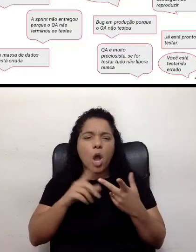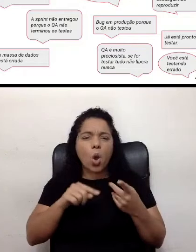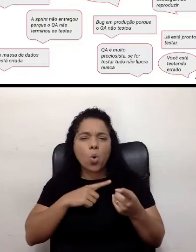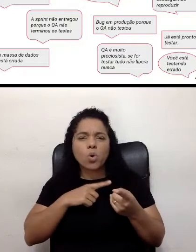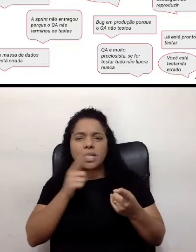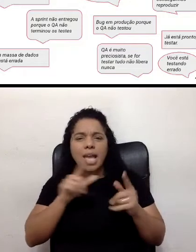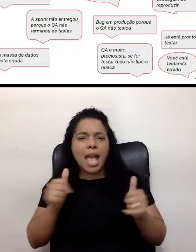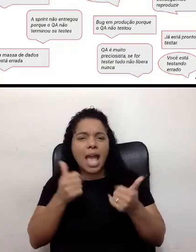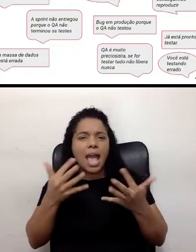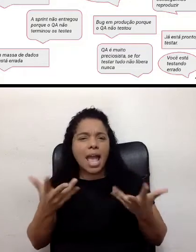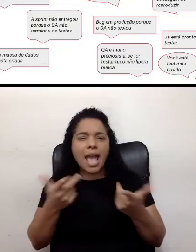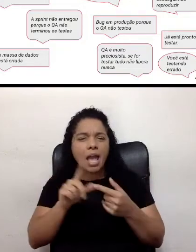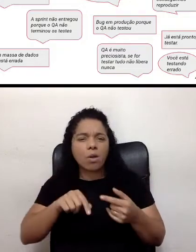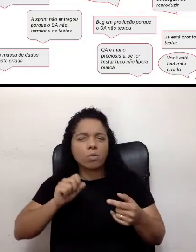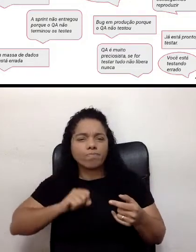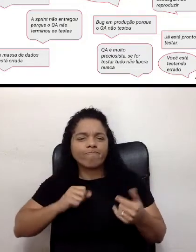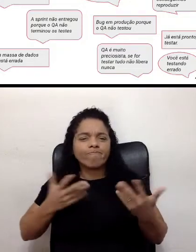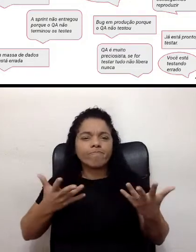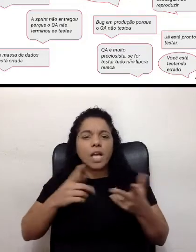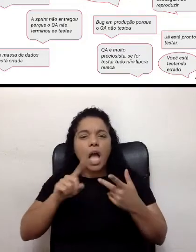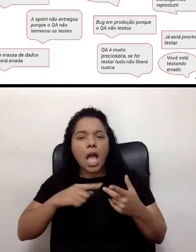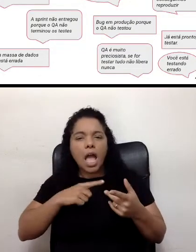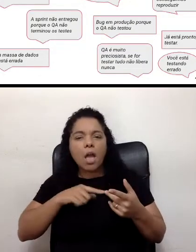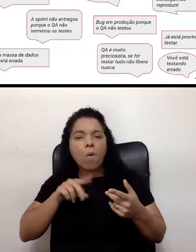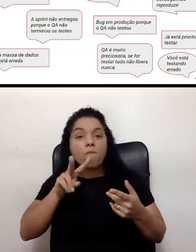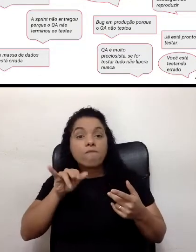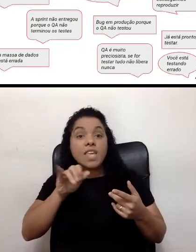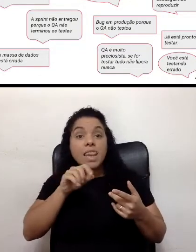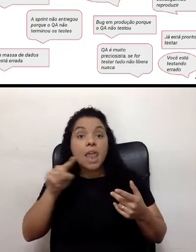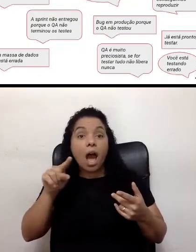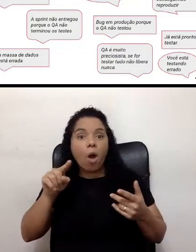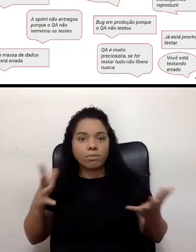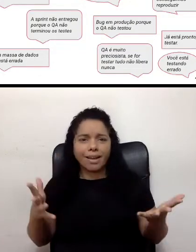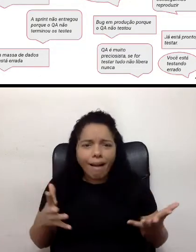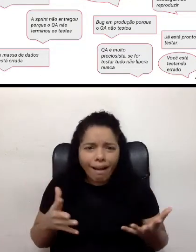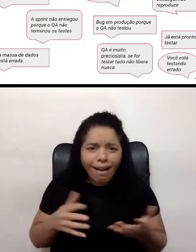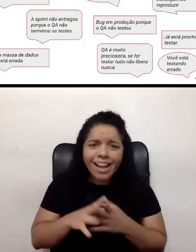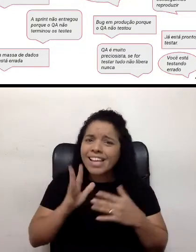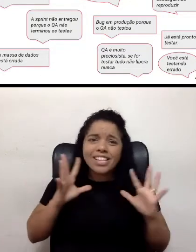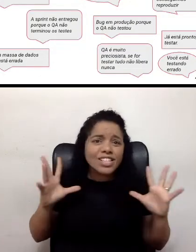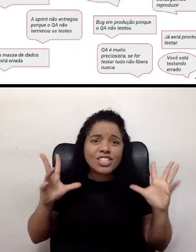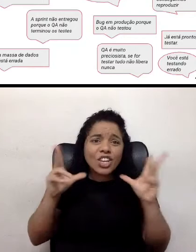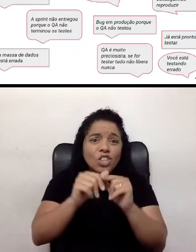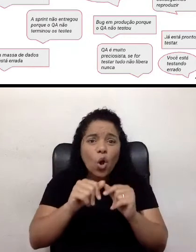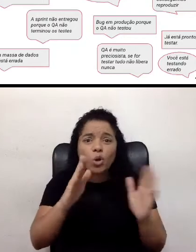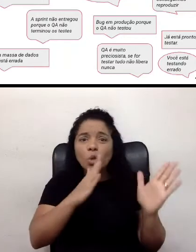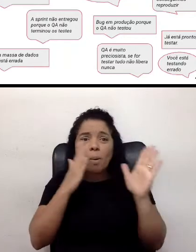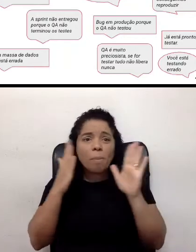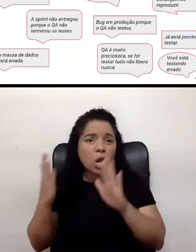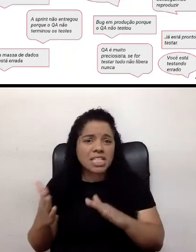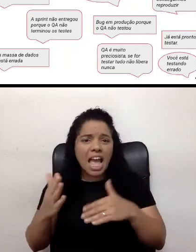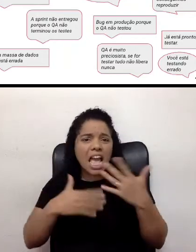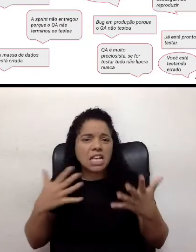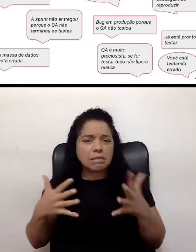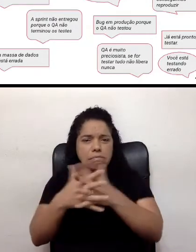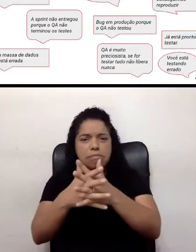do Batman. O vilão de todo o nosso processo. A gente